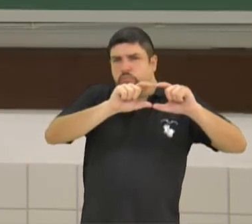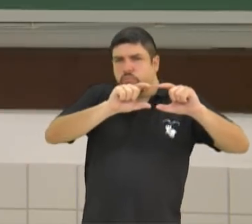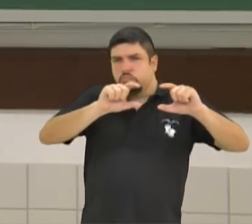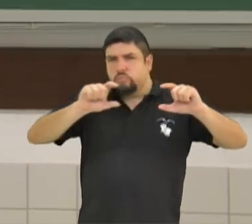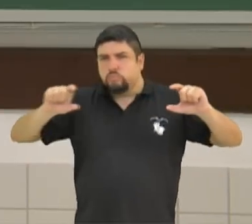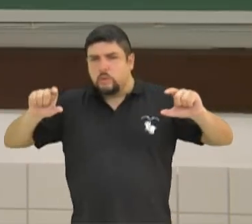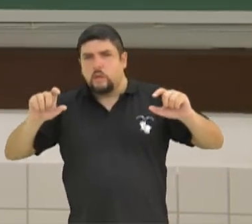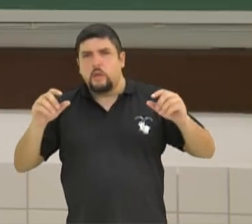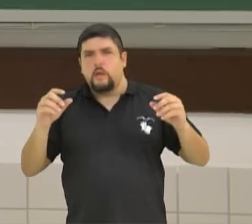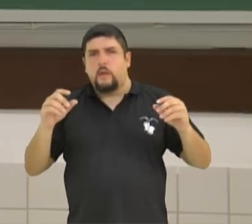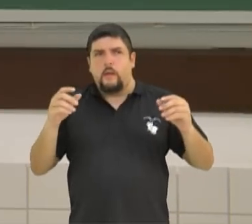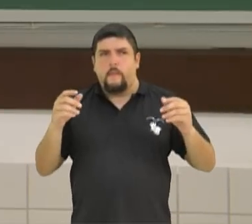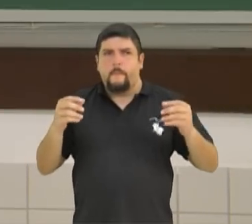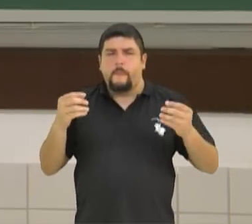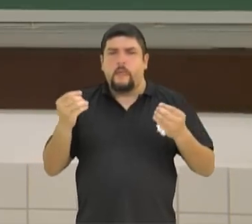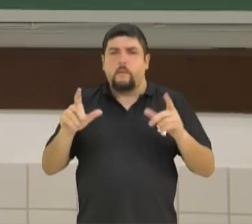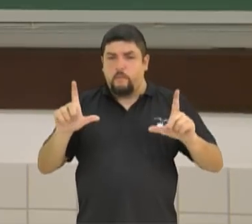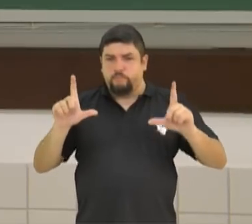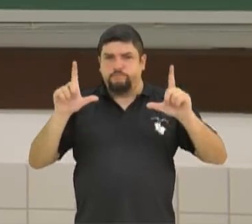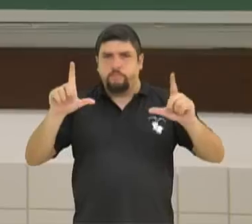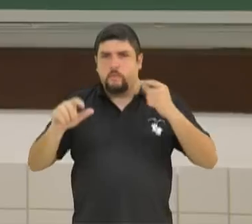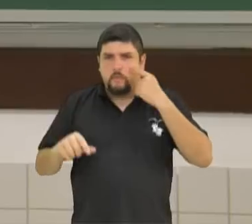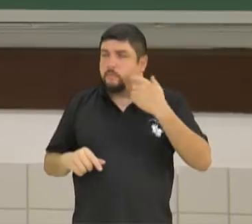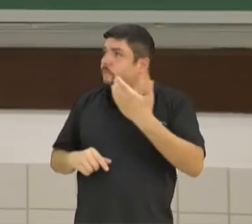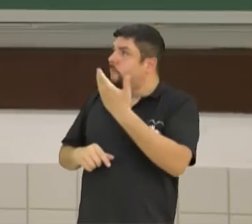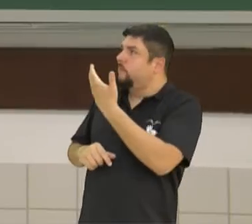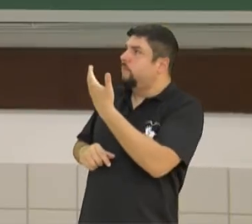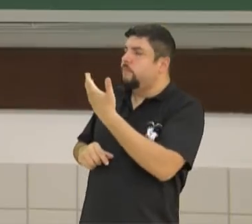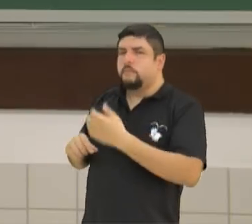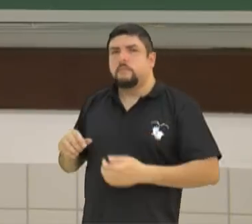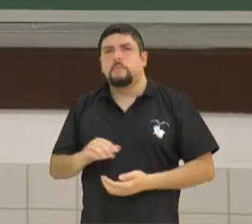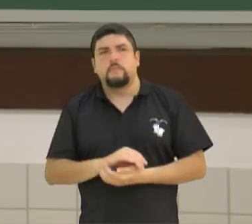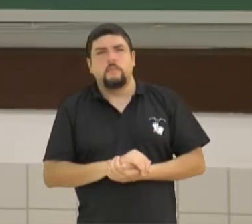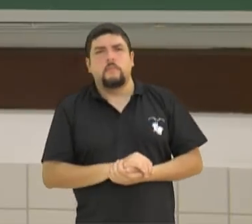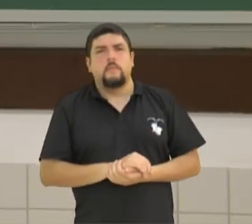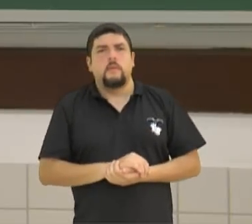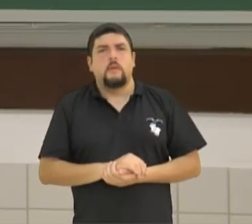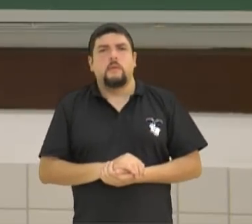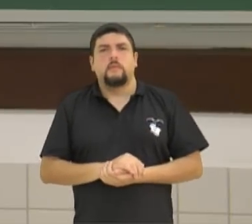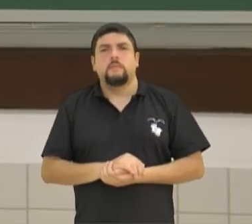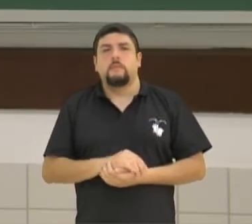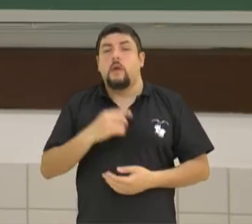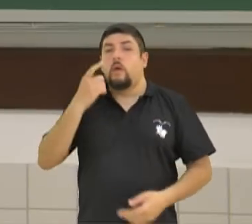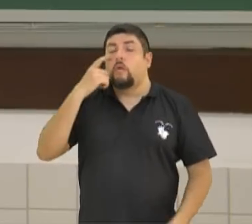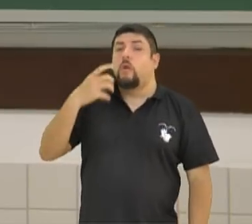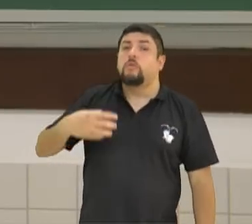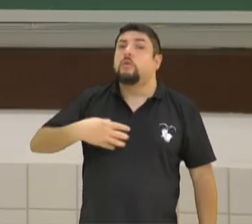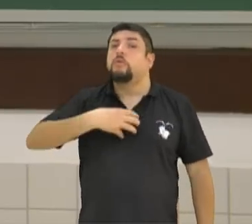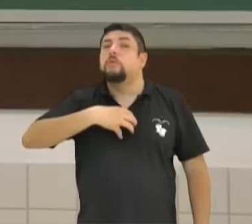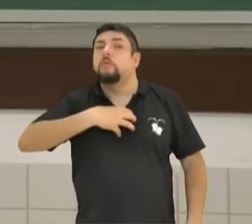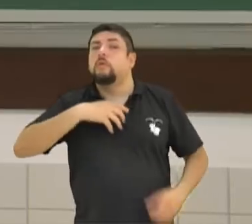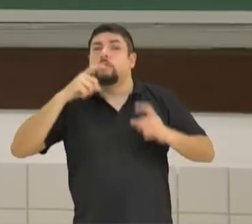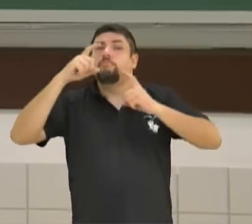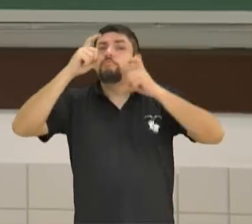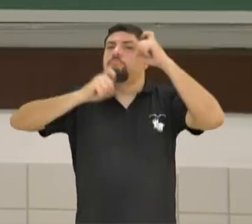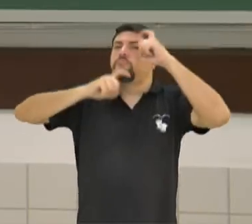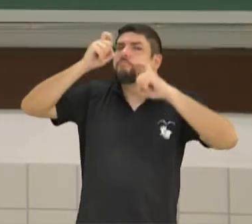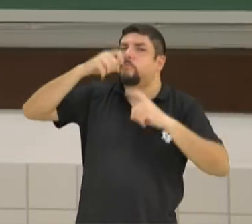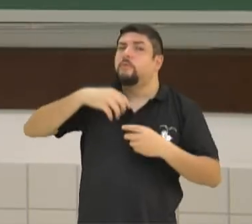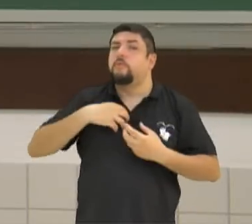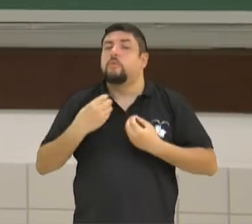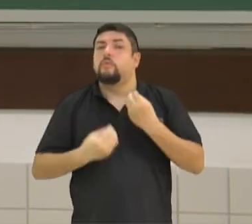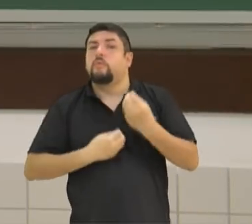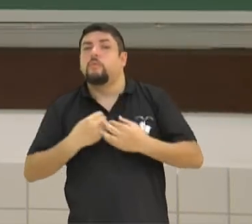observem ali os elementos que constituem o discurso não verbal, né, que são os personagens, as expressões faciais, a forma como eles